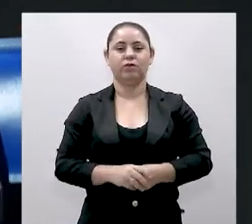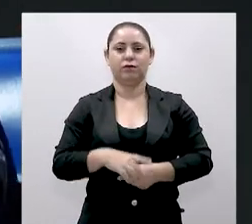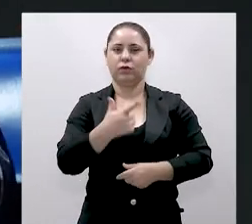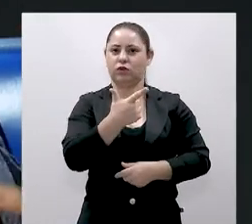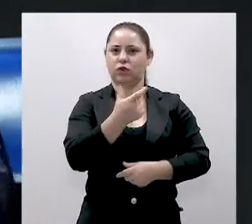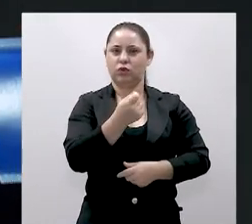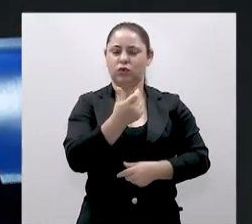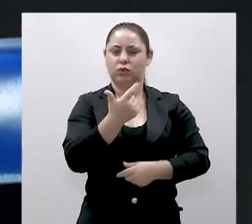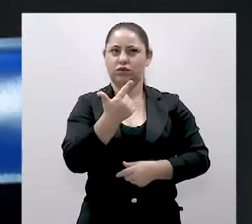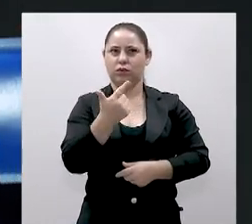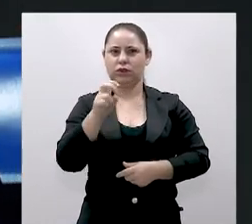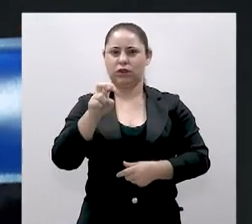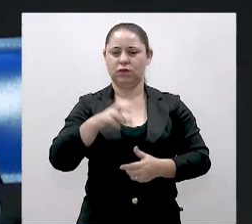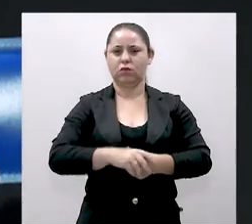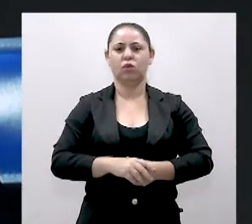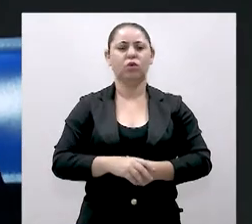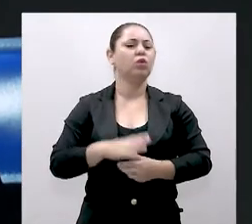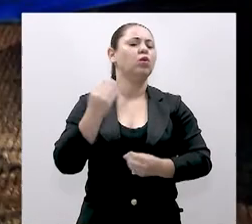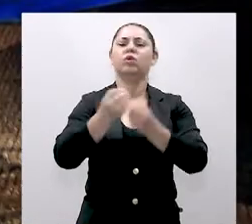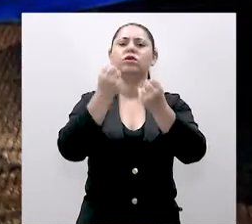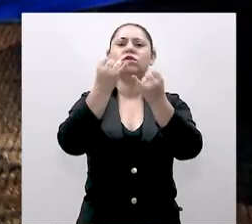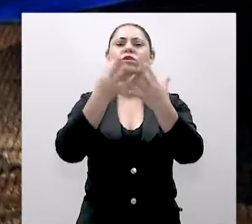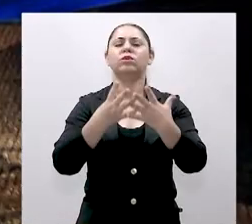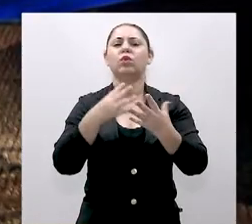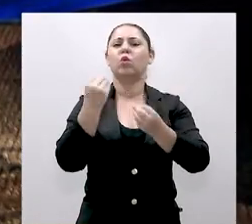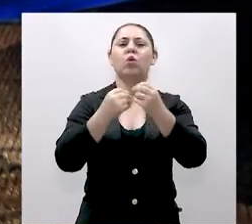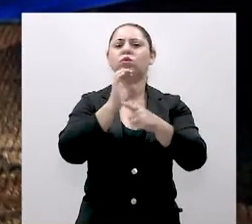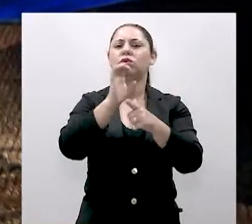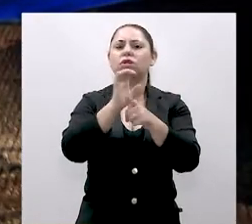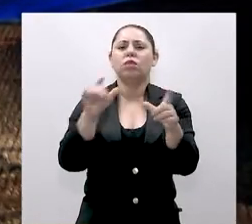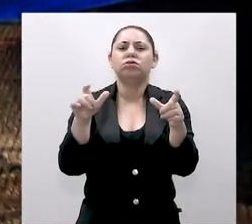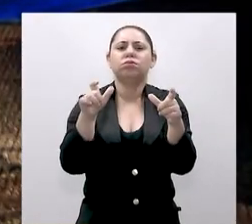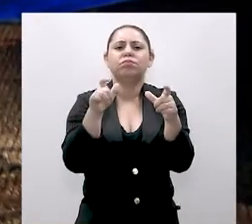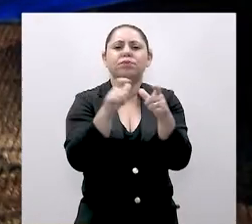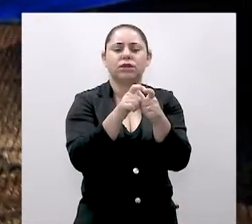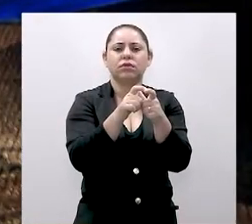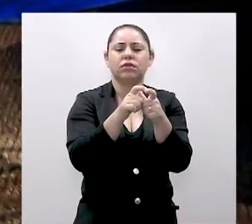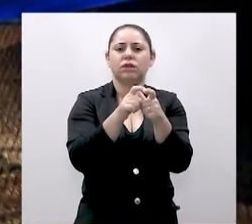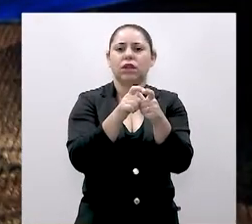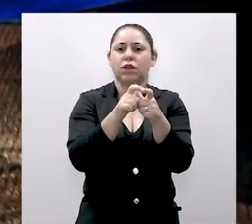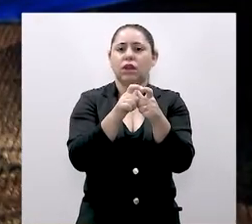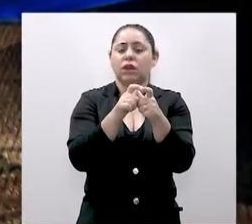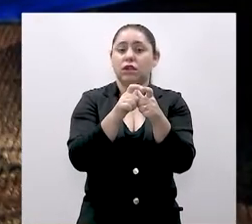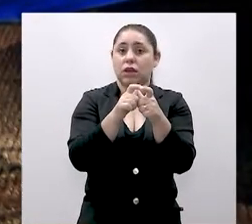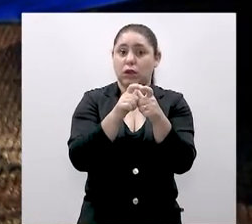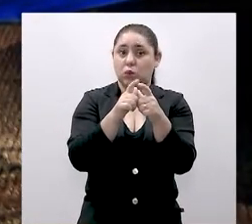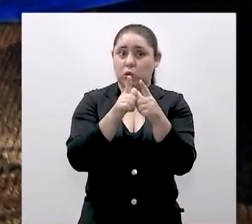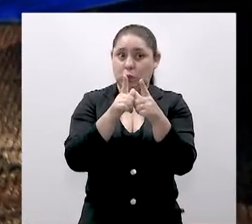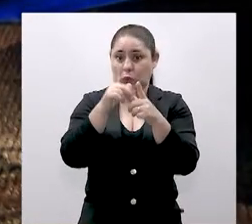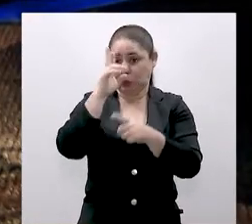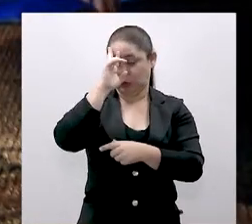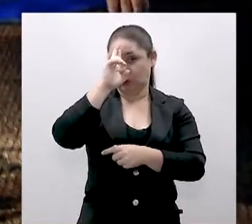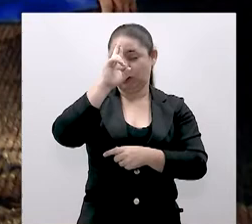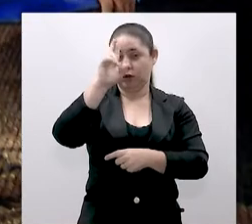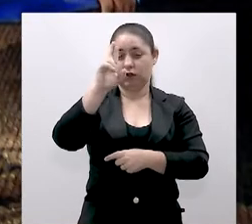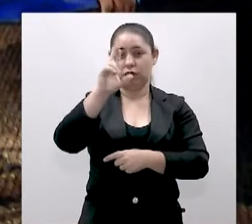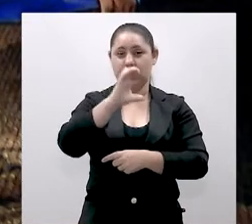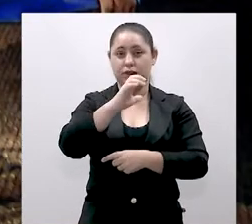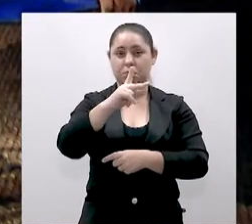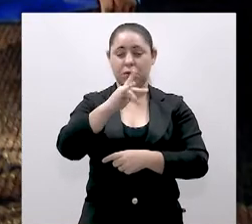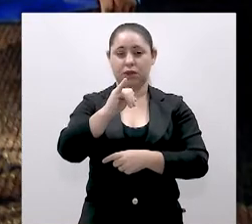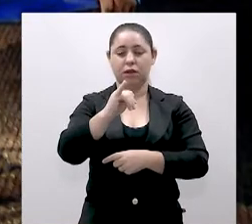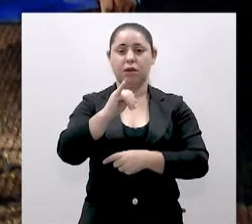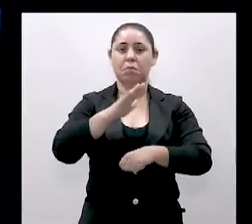se encontra rapidamente para como é que foi essa sensação de um estado pequeno como o nosso aprendir talvez das pessoas mais importantes